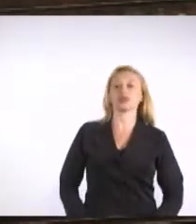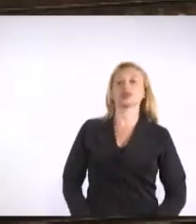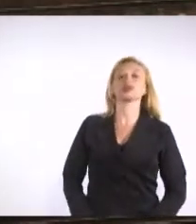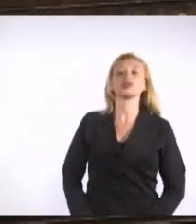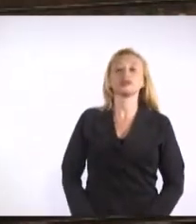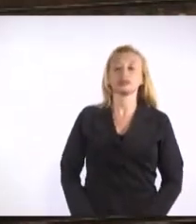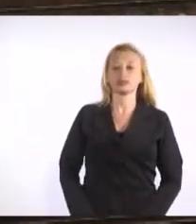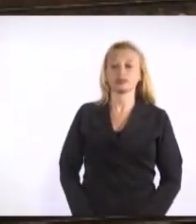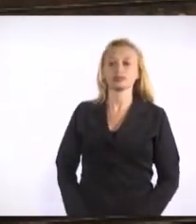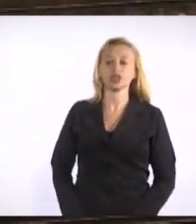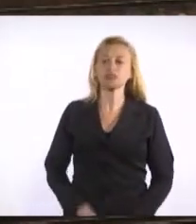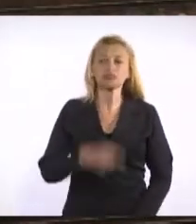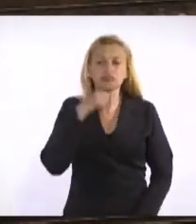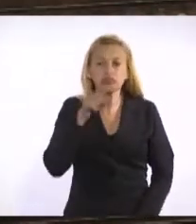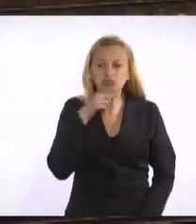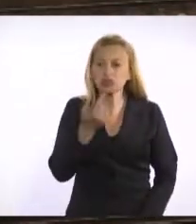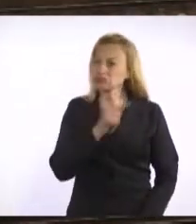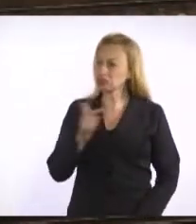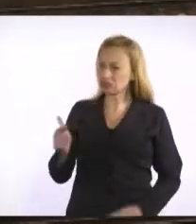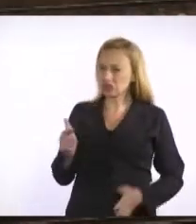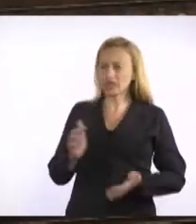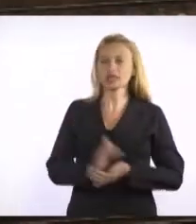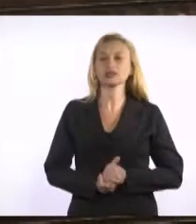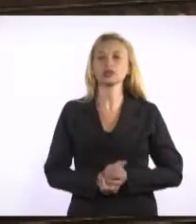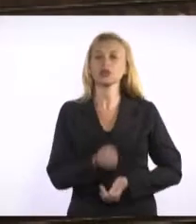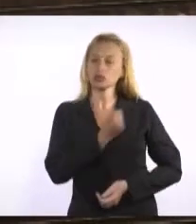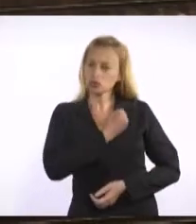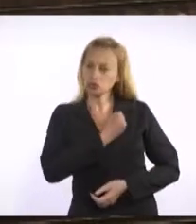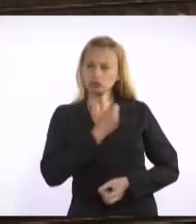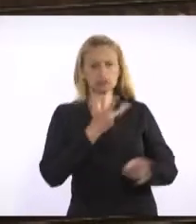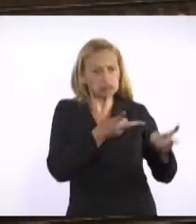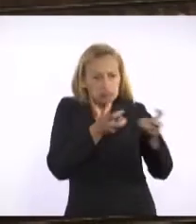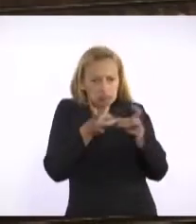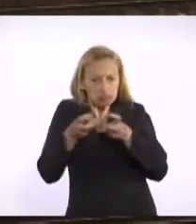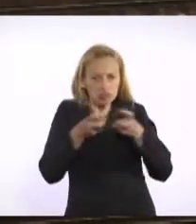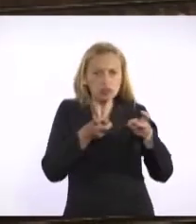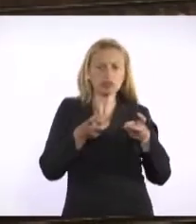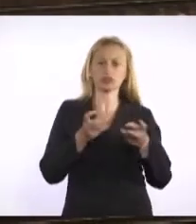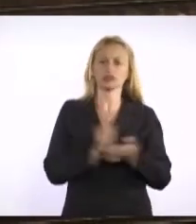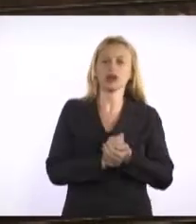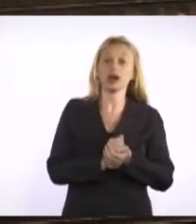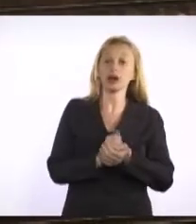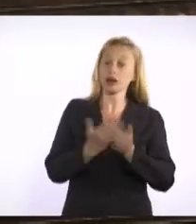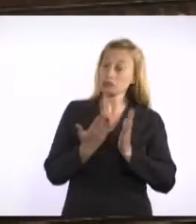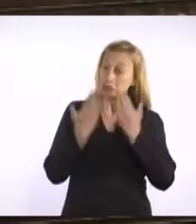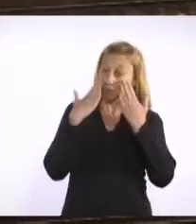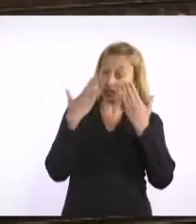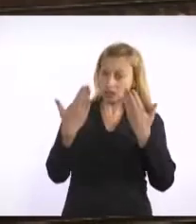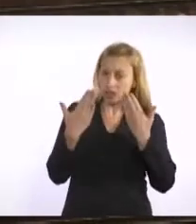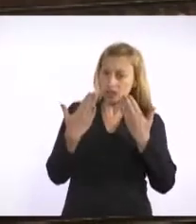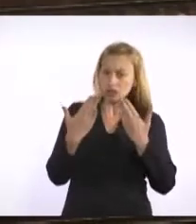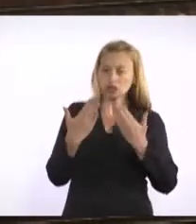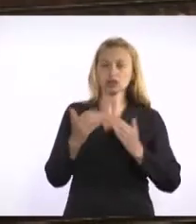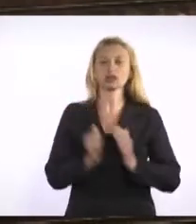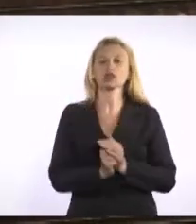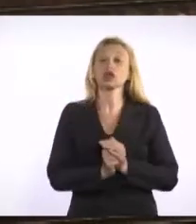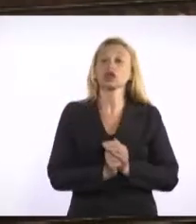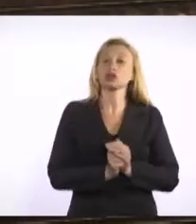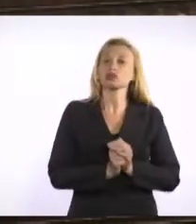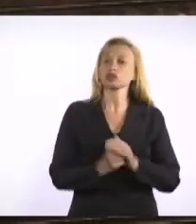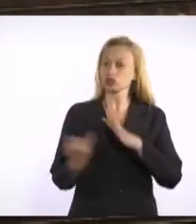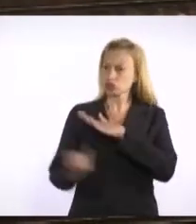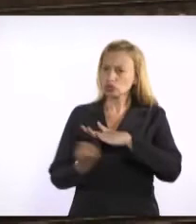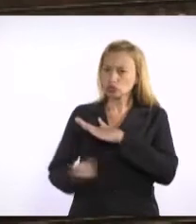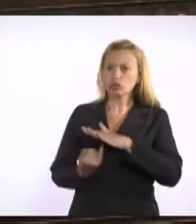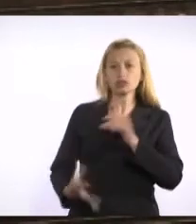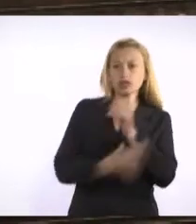sem dúvida nenhuma, um dos dados que a gente precisa observar, apresentado pelo próprio Instituto de Segurança Pública do Estado do Rio de